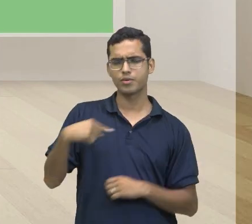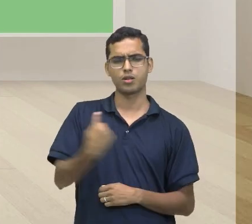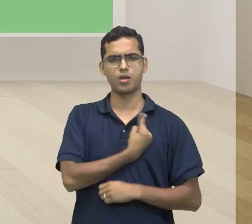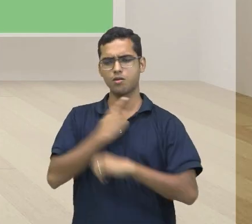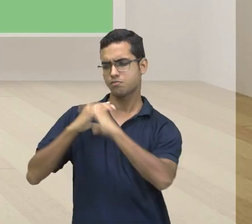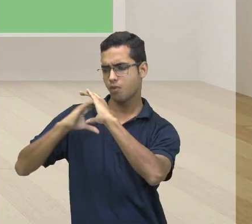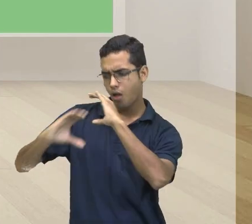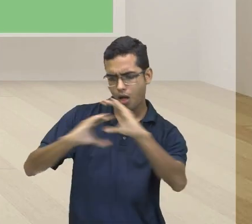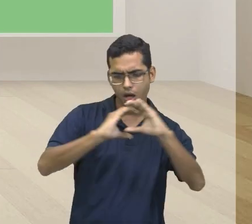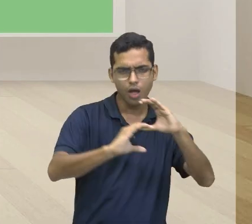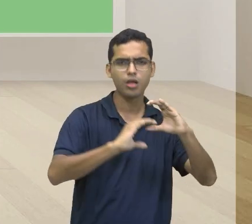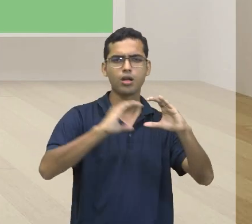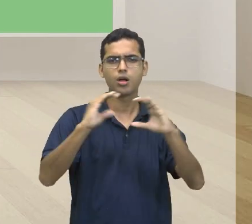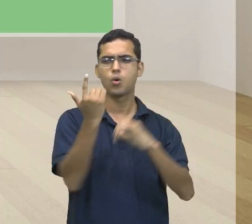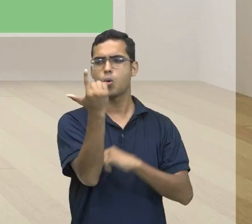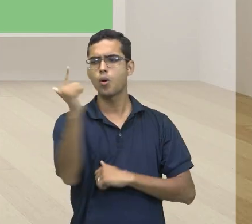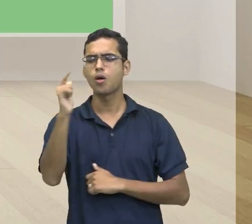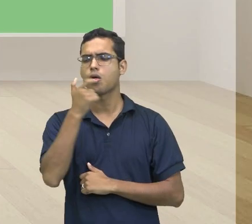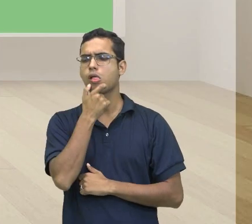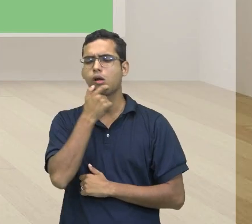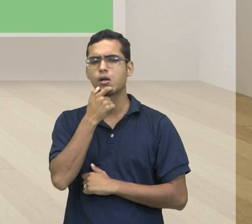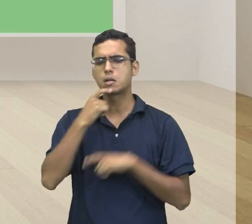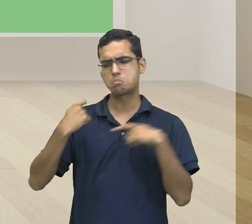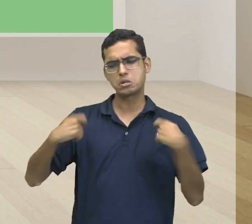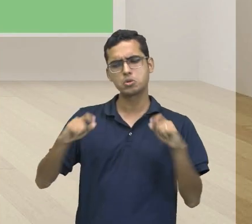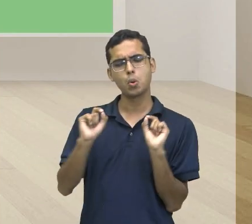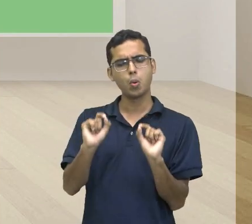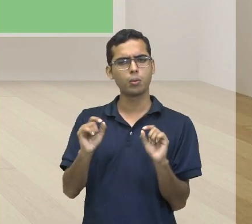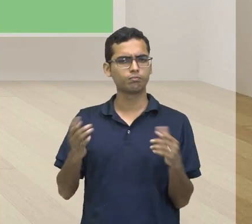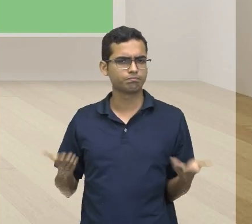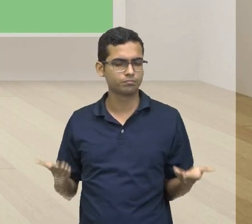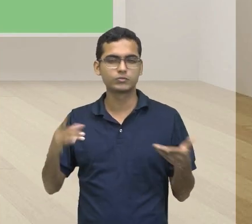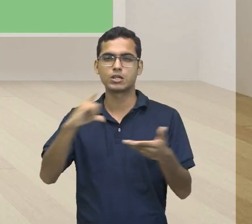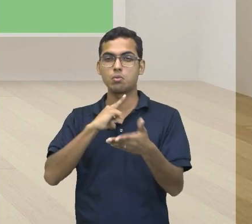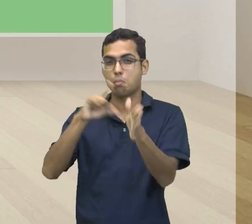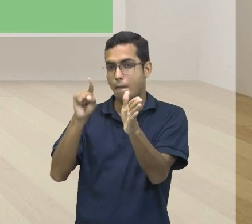comunicar efetivamente com outra língua? Então, tem uma pergunta que ela